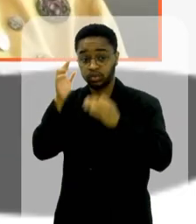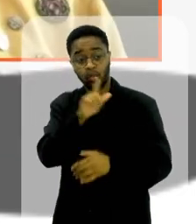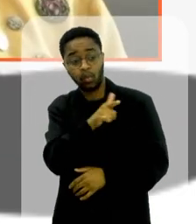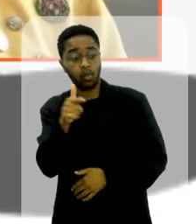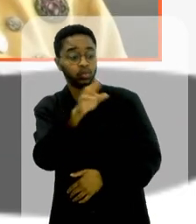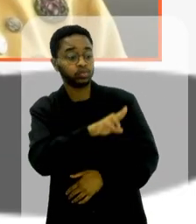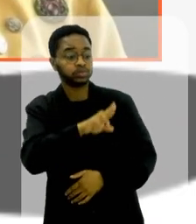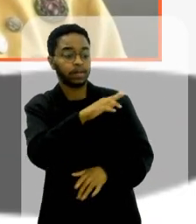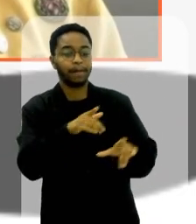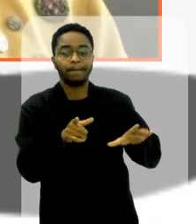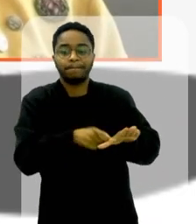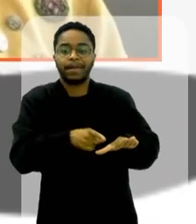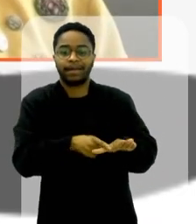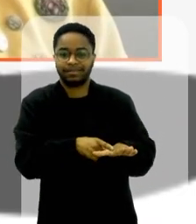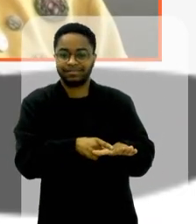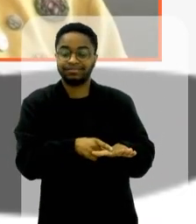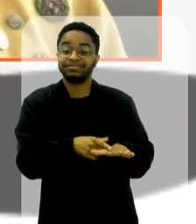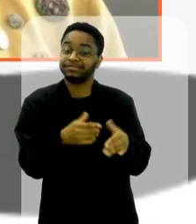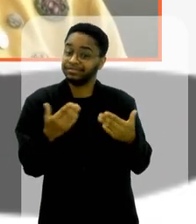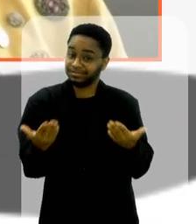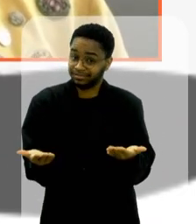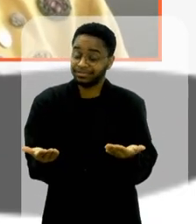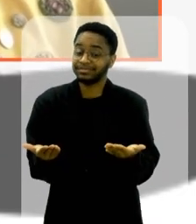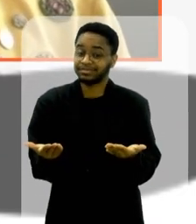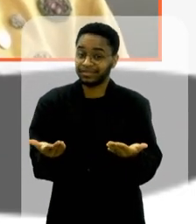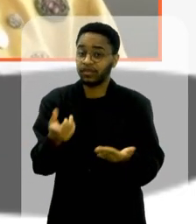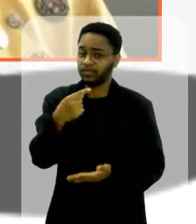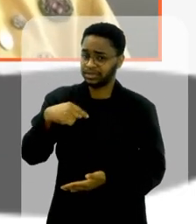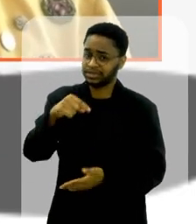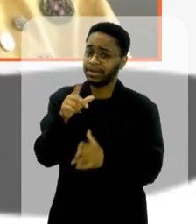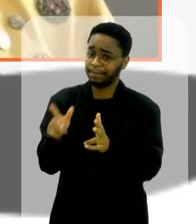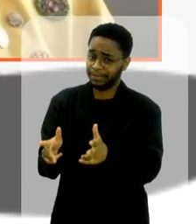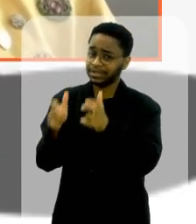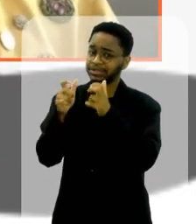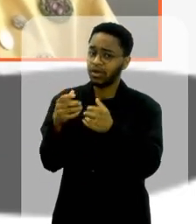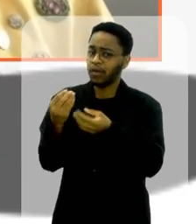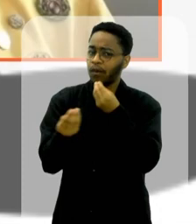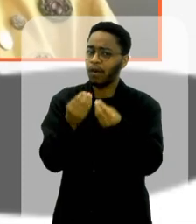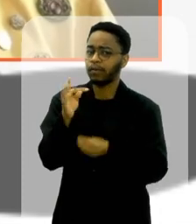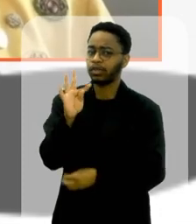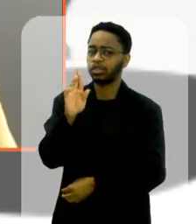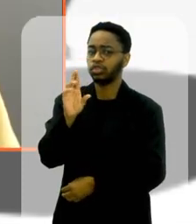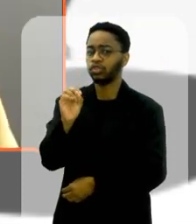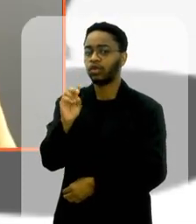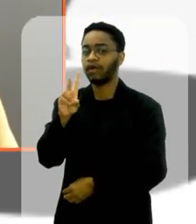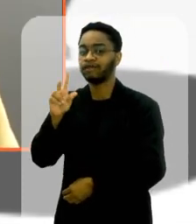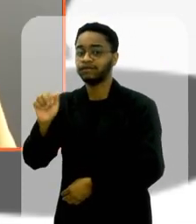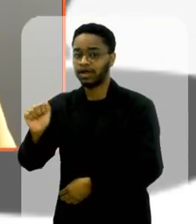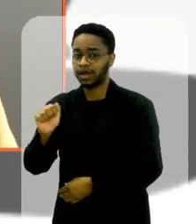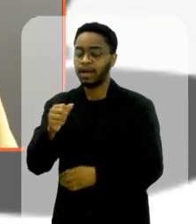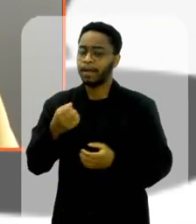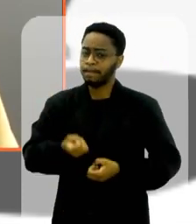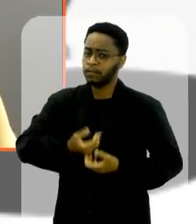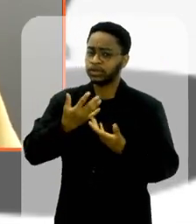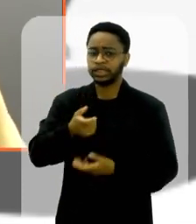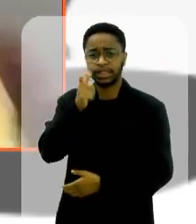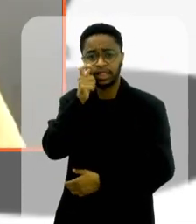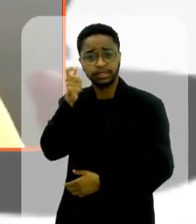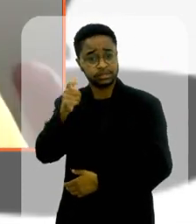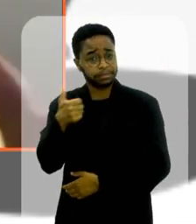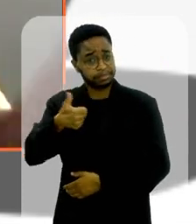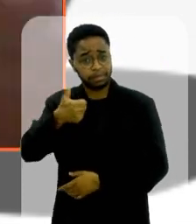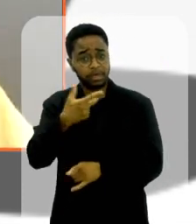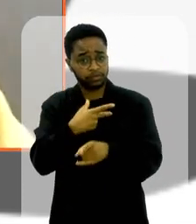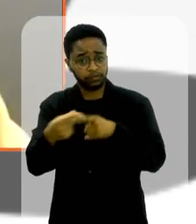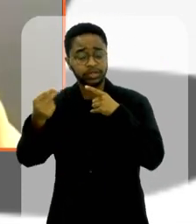honrou usando o pé. Pé, pé. É. Então vocês vejam, a trova, né? Muito interessante, foi o